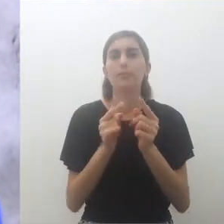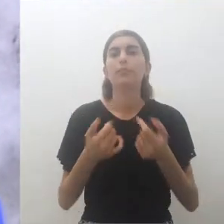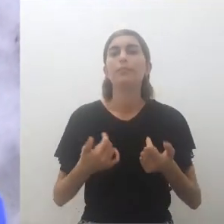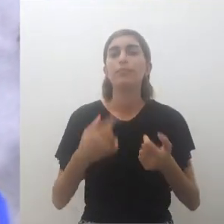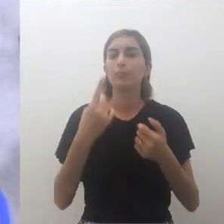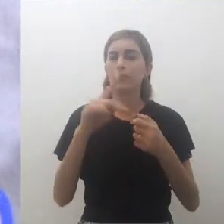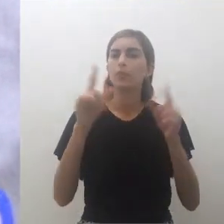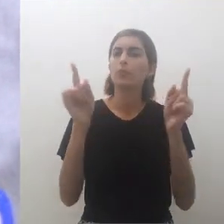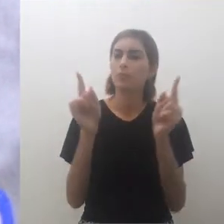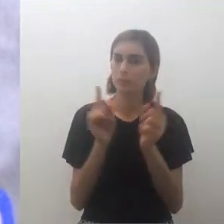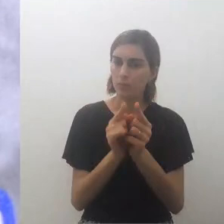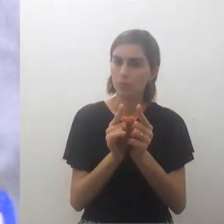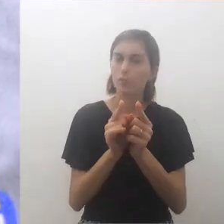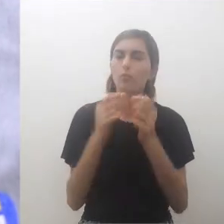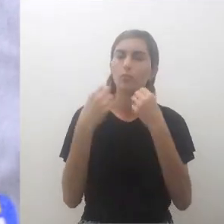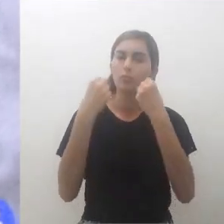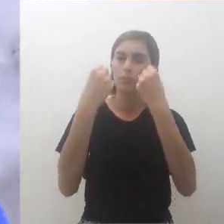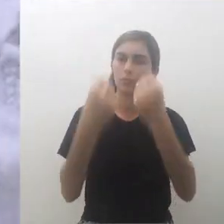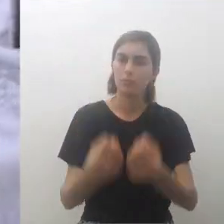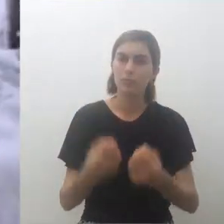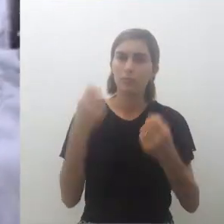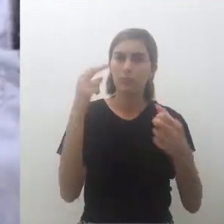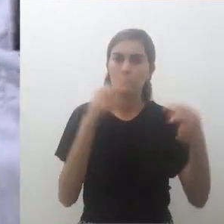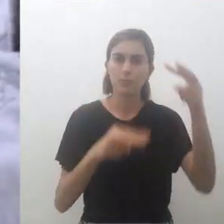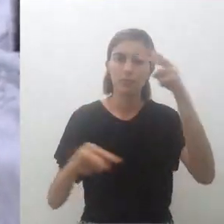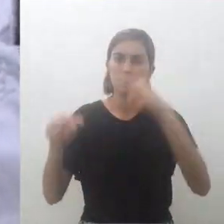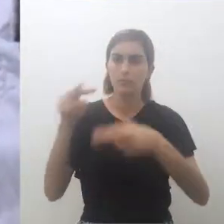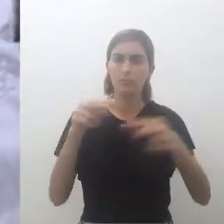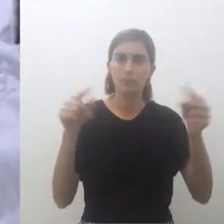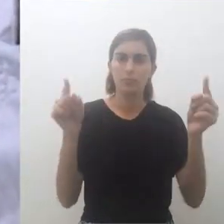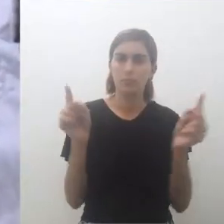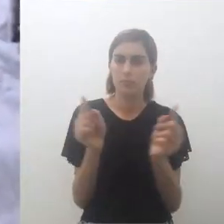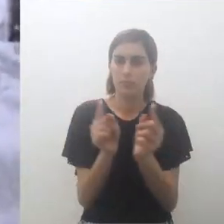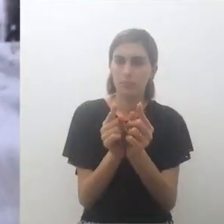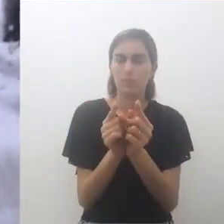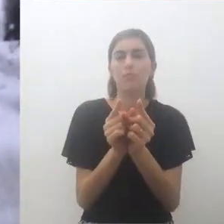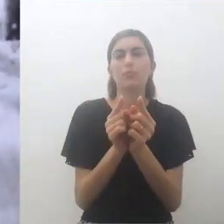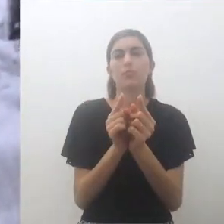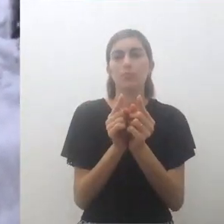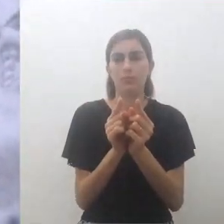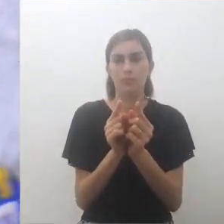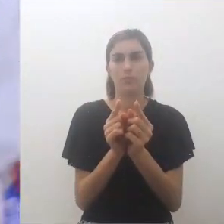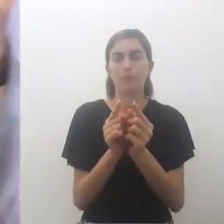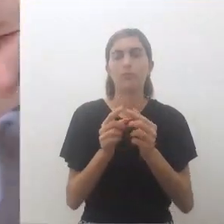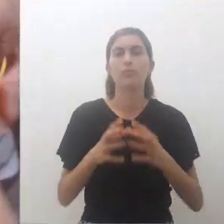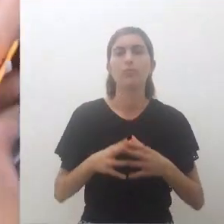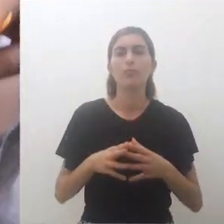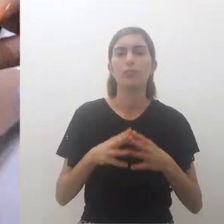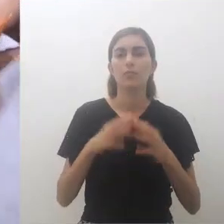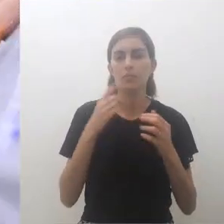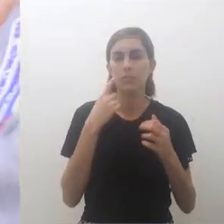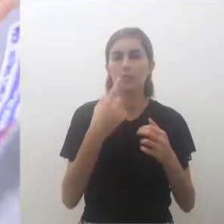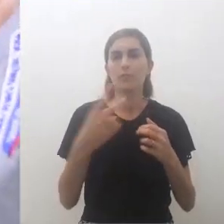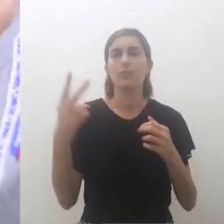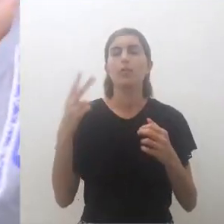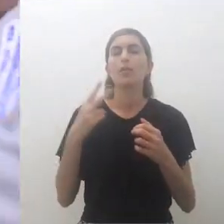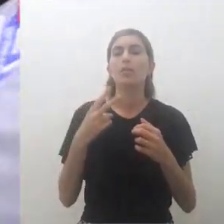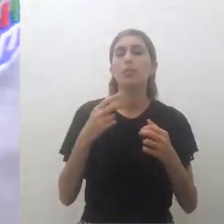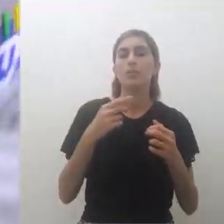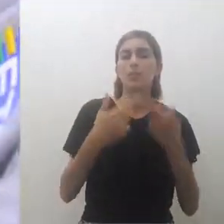eu diminuo esse peso visual, né? Vamos alinhar aqui entre si, entre eles.